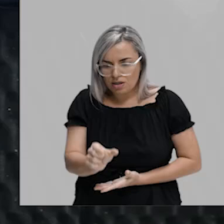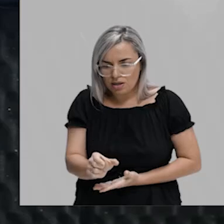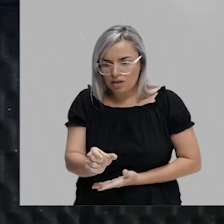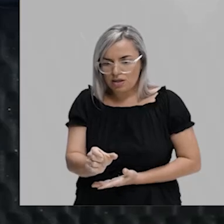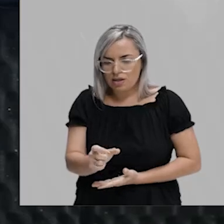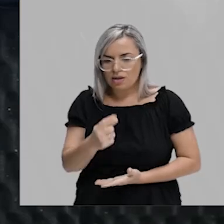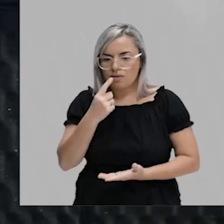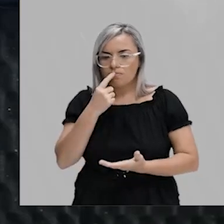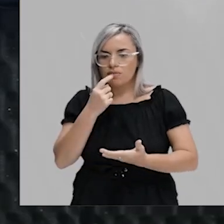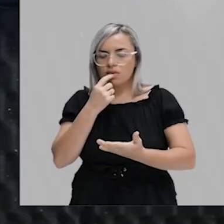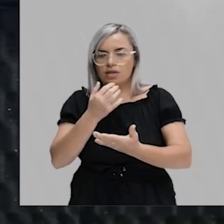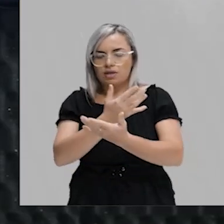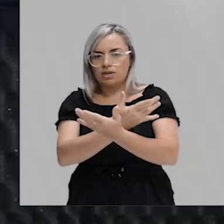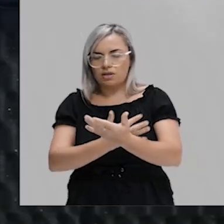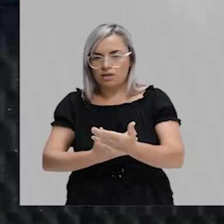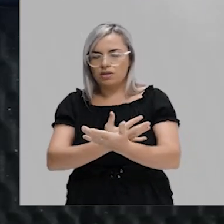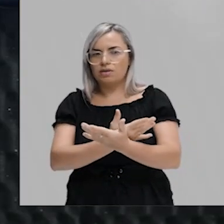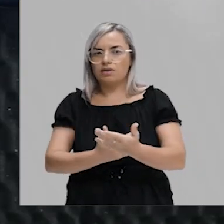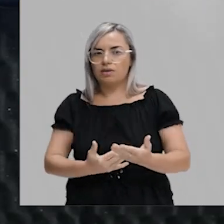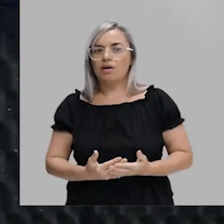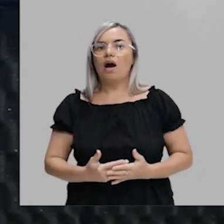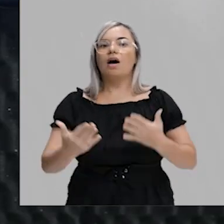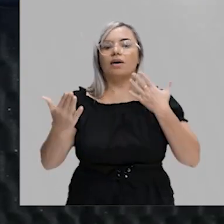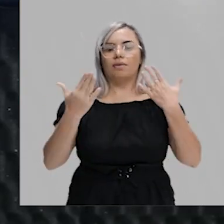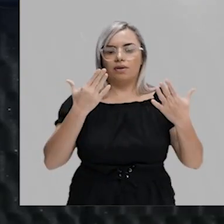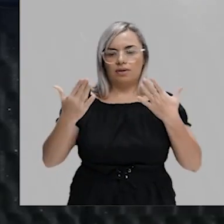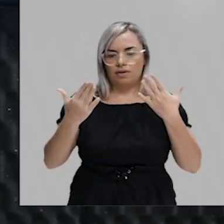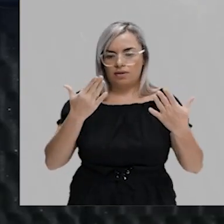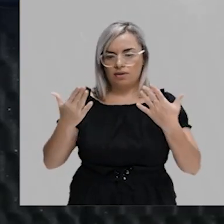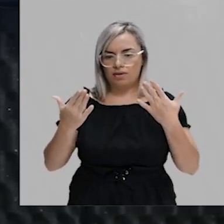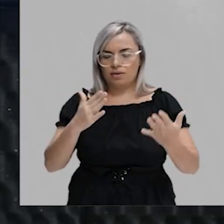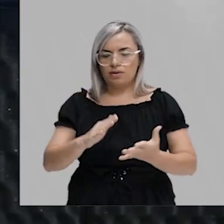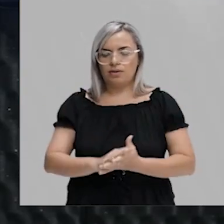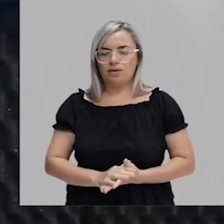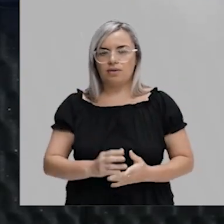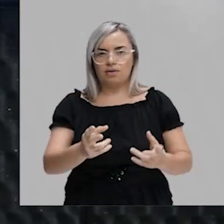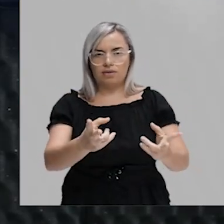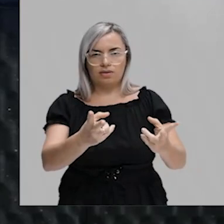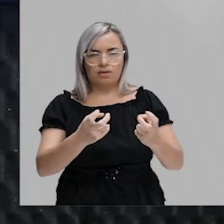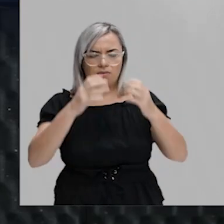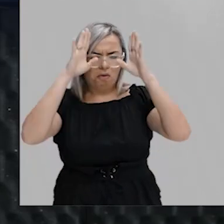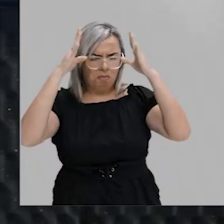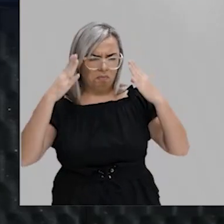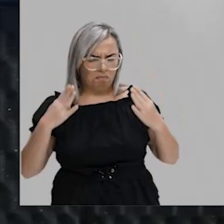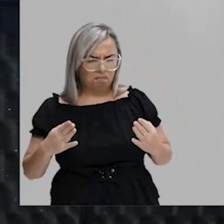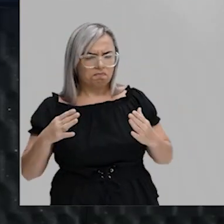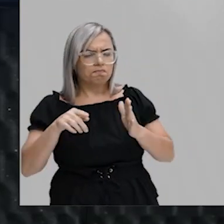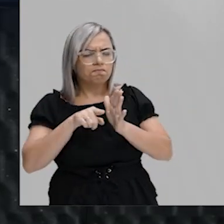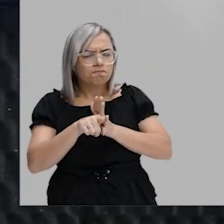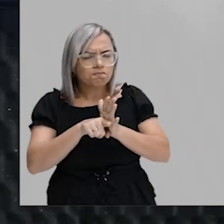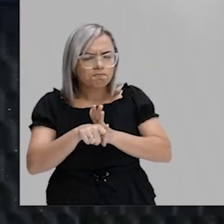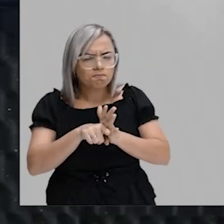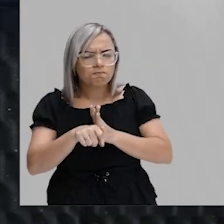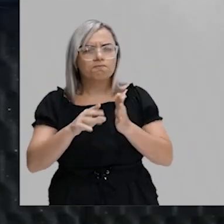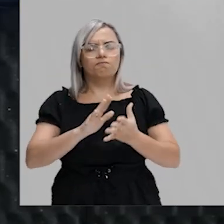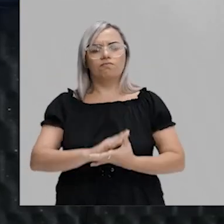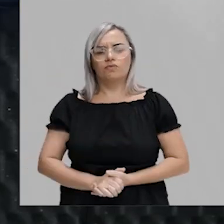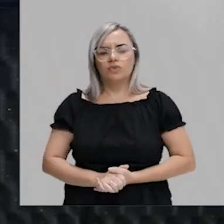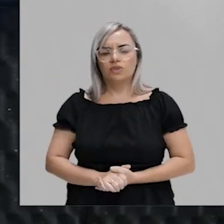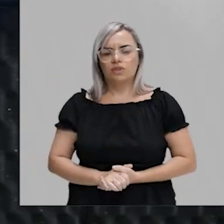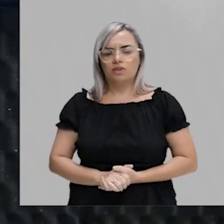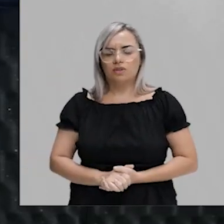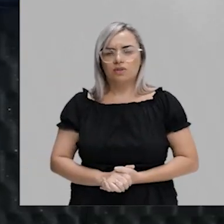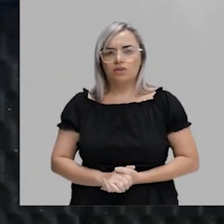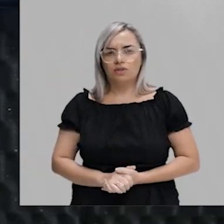crime. Então, se você olhar direitinho, pessoal, você vai perceber, vamos lá, vamos analisar direitinho, ó. Será que o indivíduo